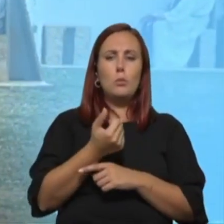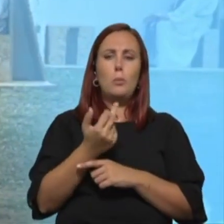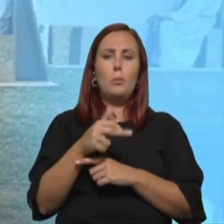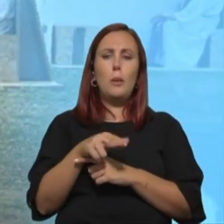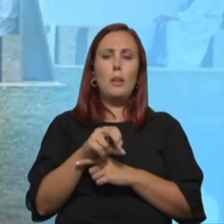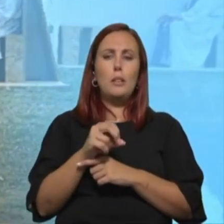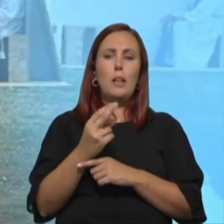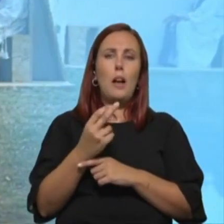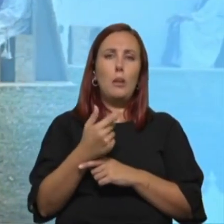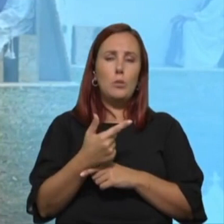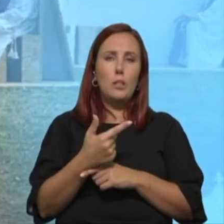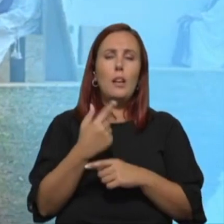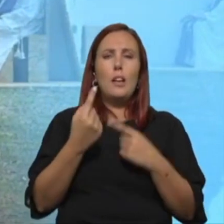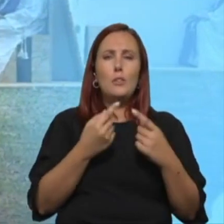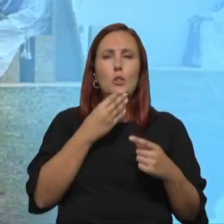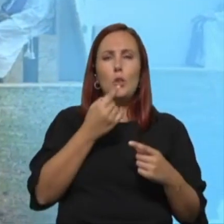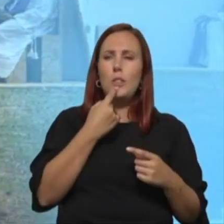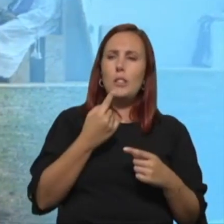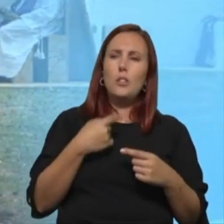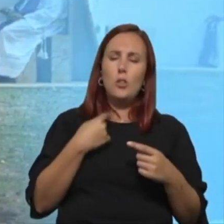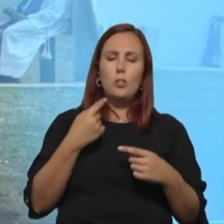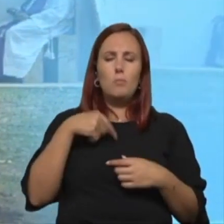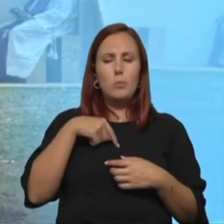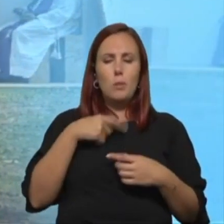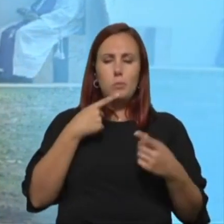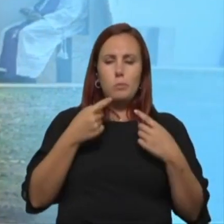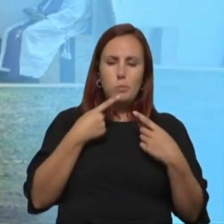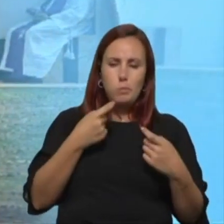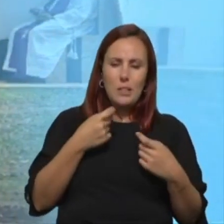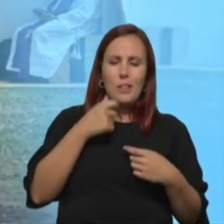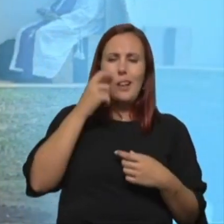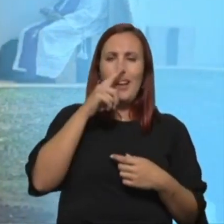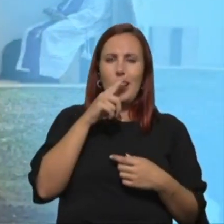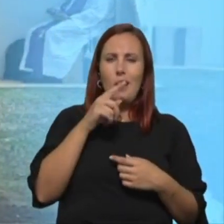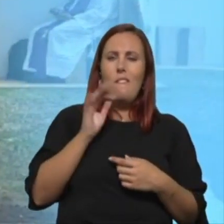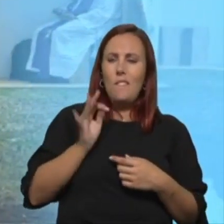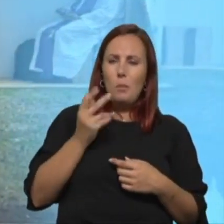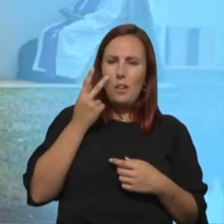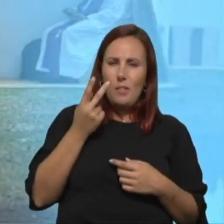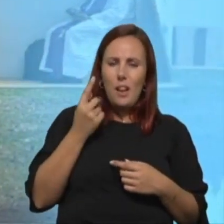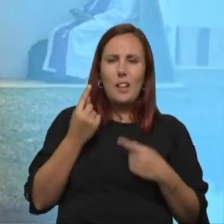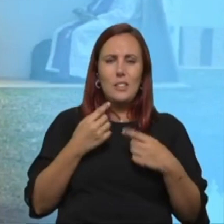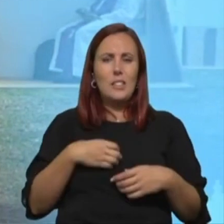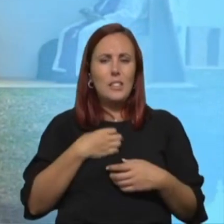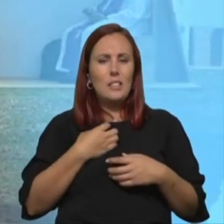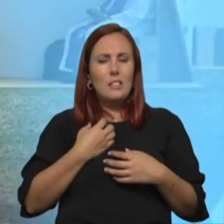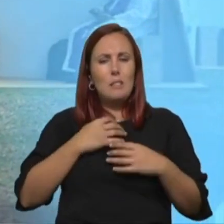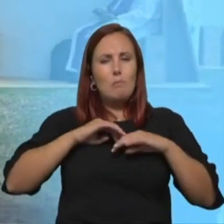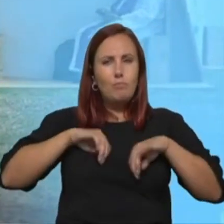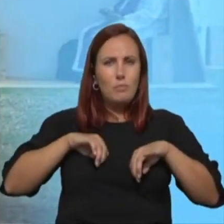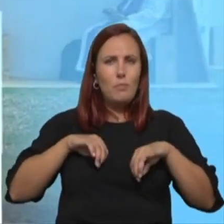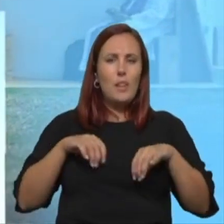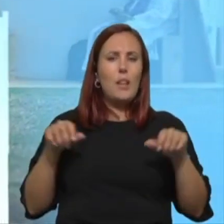por vezes questionamos-nos acerca de quem somos e se vale a pena viver. Às vezes sentimos-nos mesmo em baixo, por terra. Pior do que